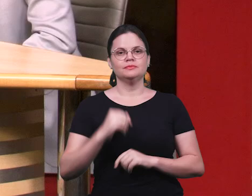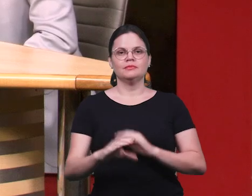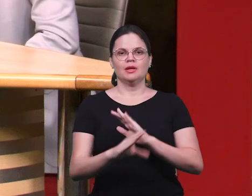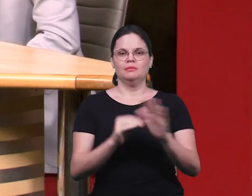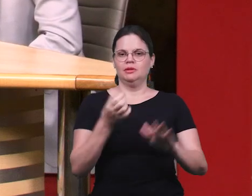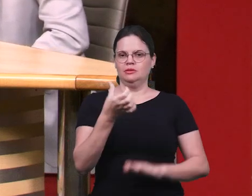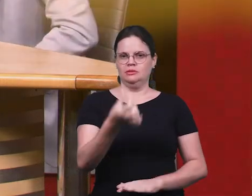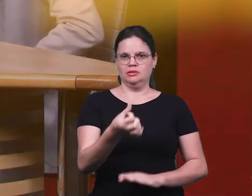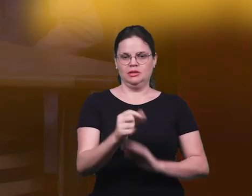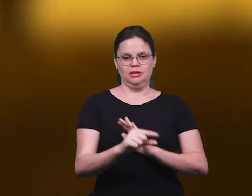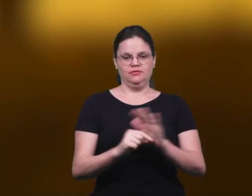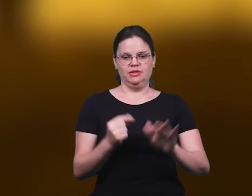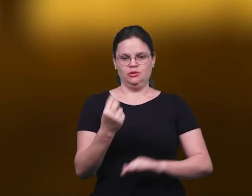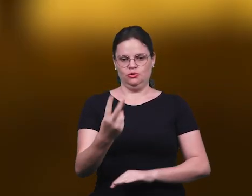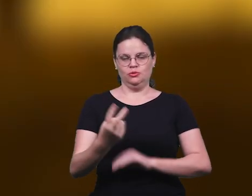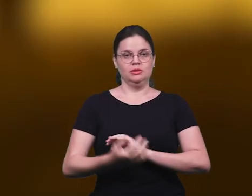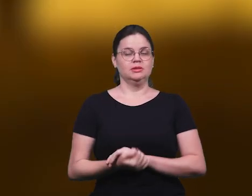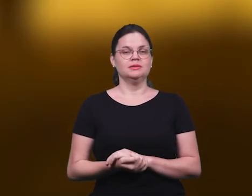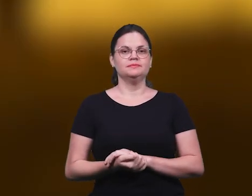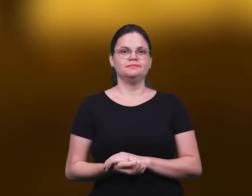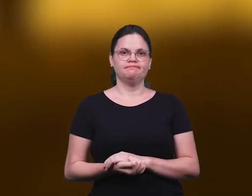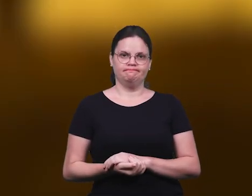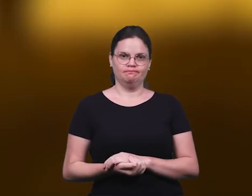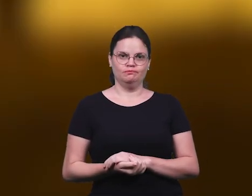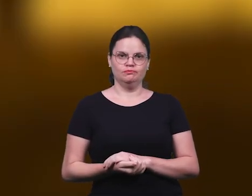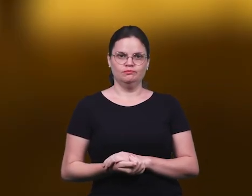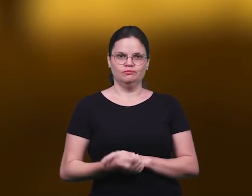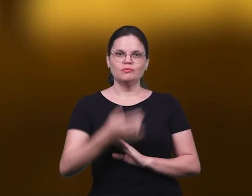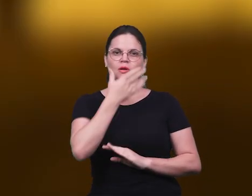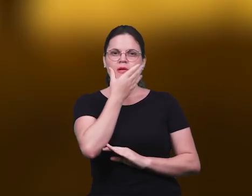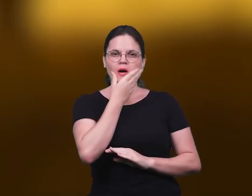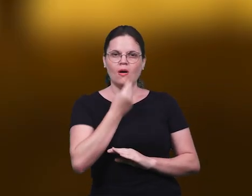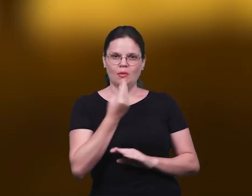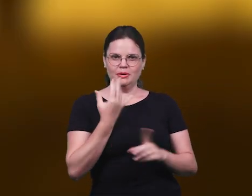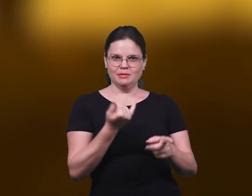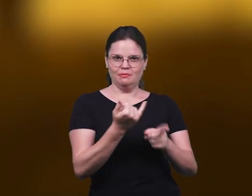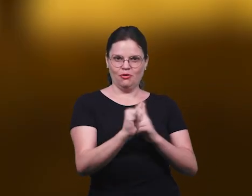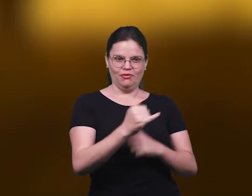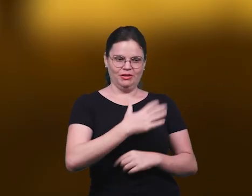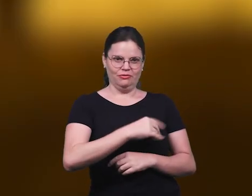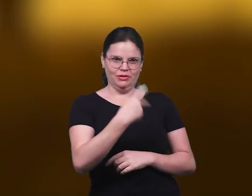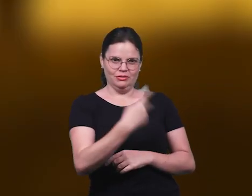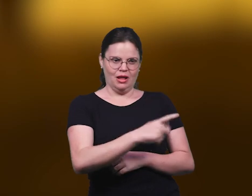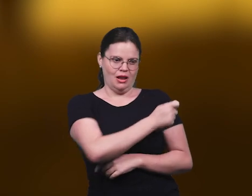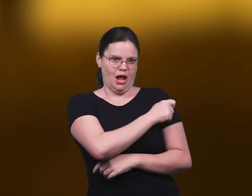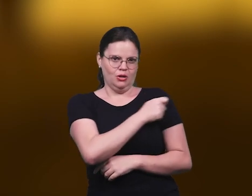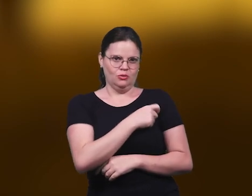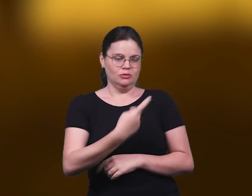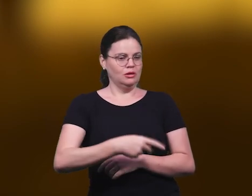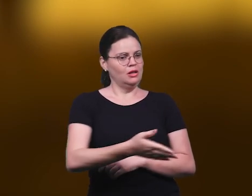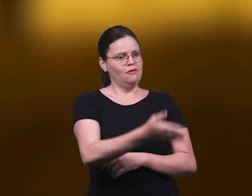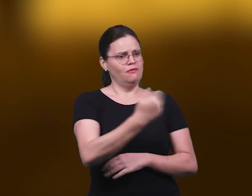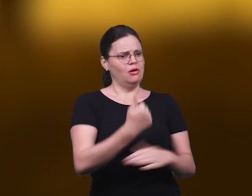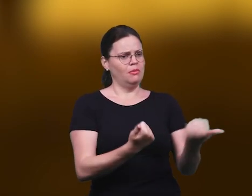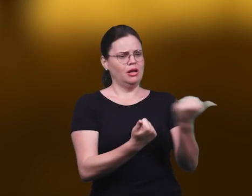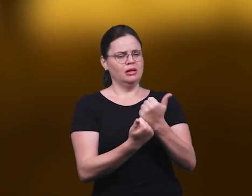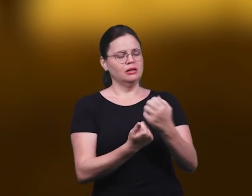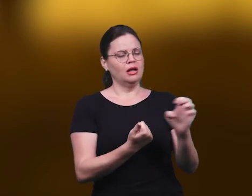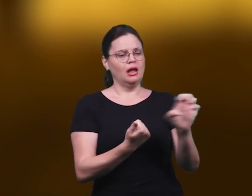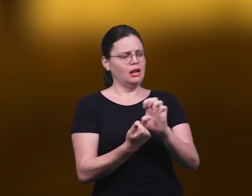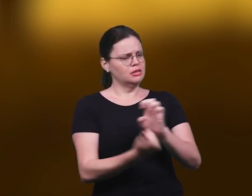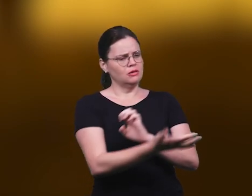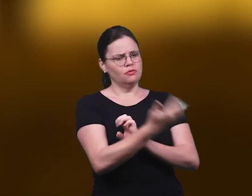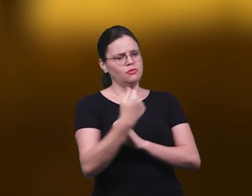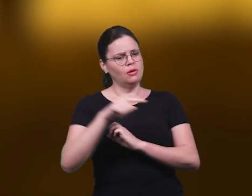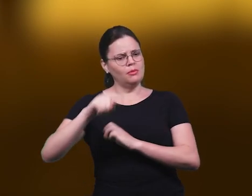verso 2. Vamos, pois, até ao Jordão, e tomemos de lá, cada um de nós,